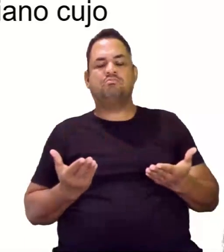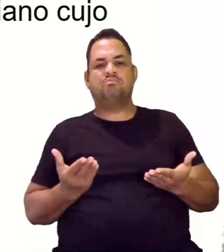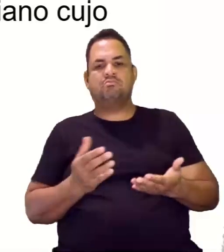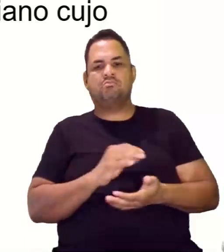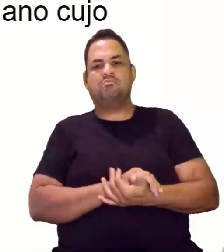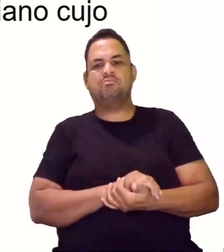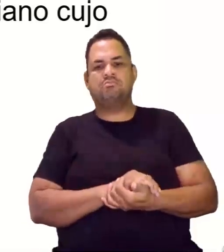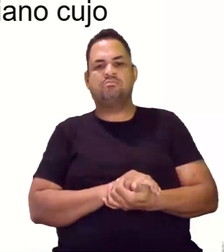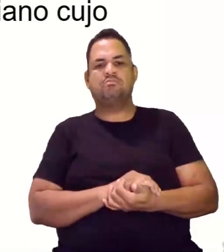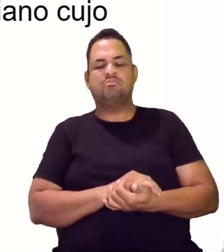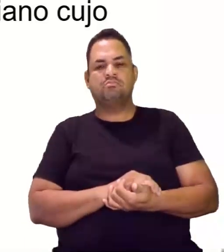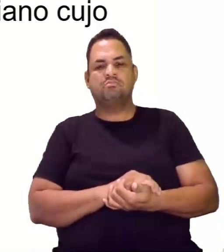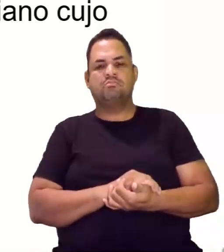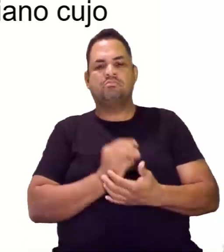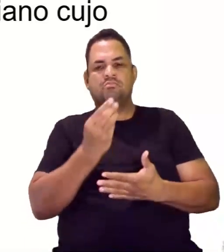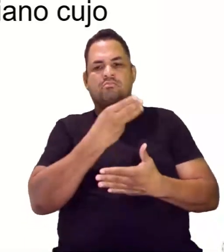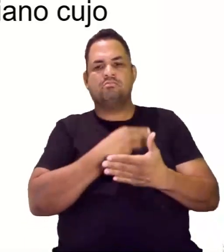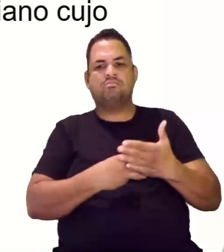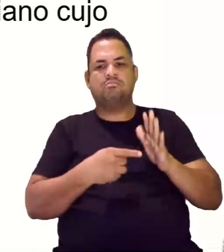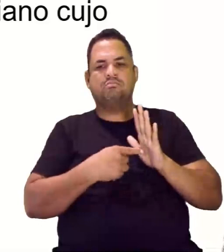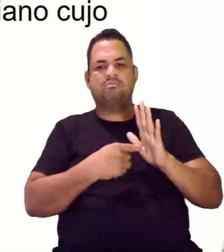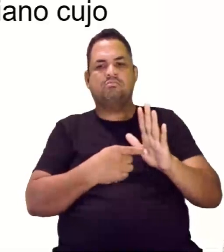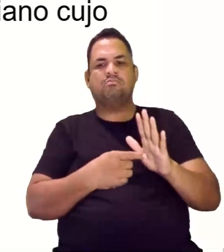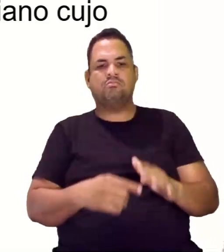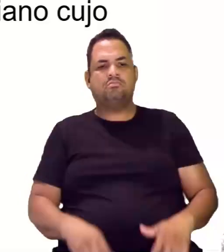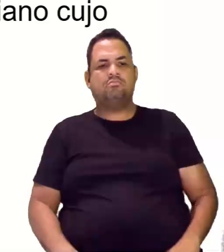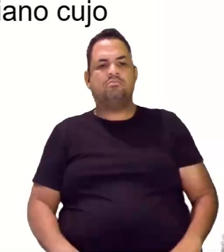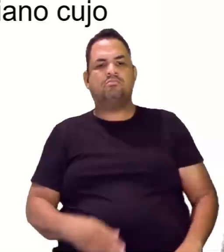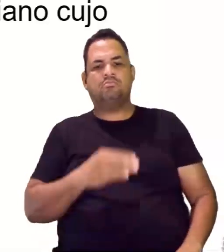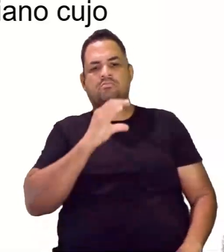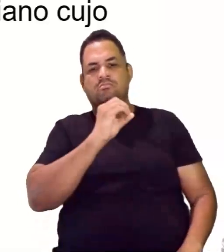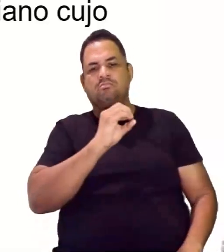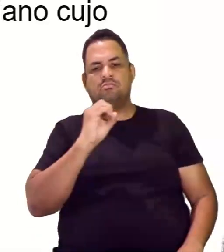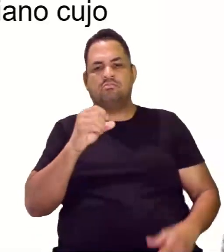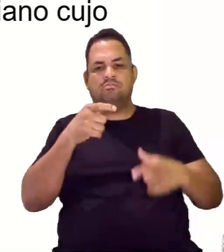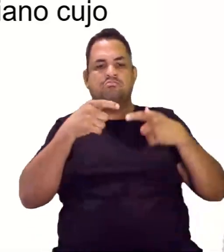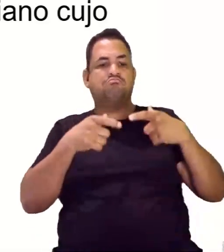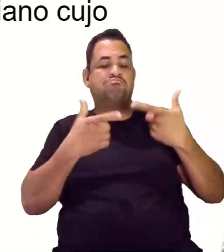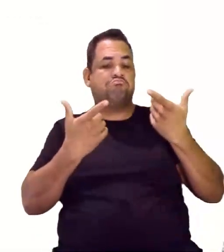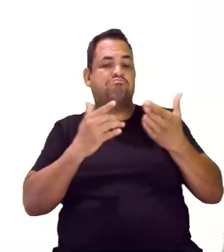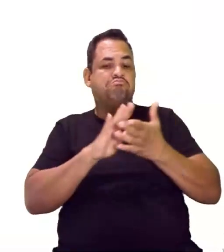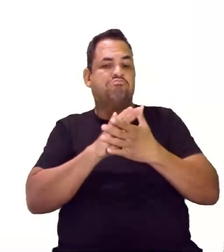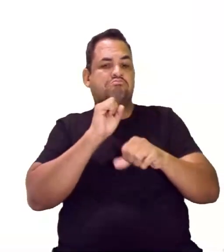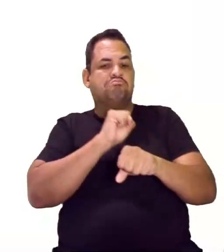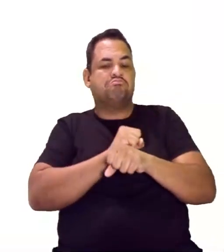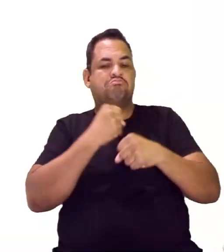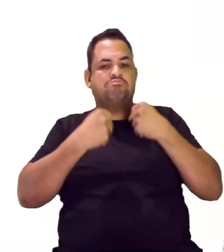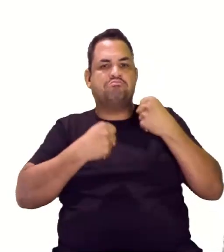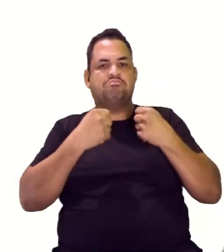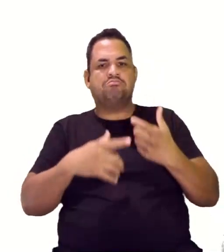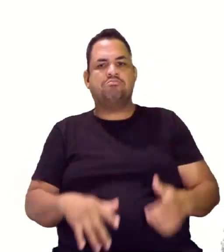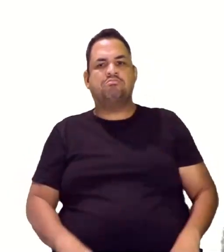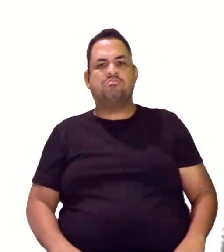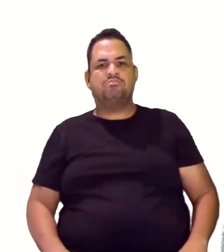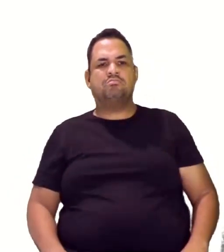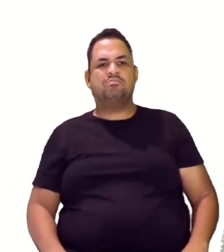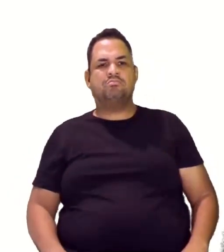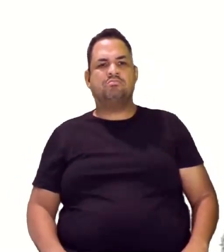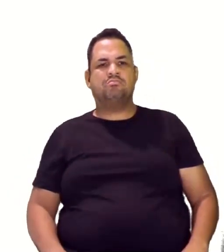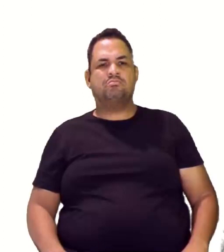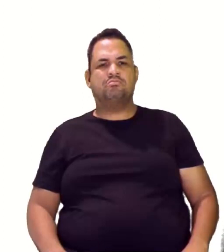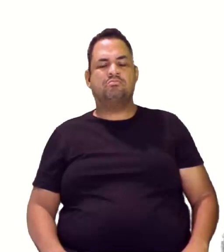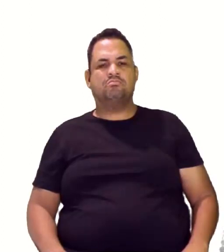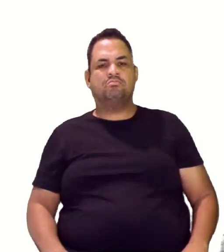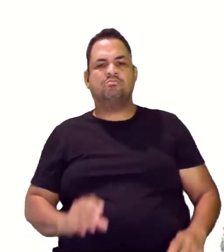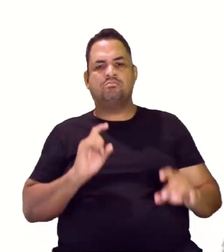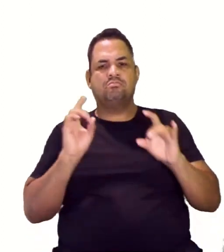etapa? O mapa está representado no plano cartesiano, 00 é o local, beleza, né? E ele disse que